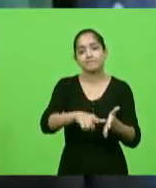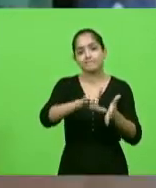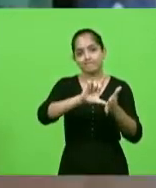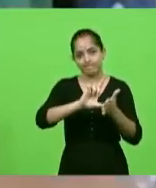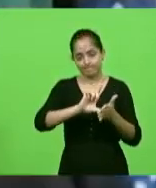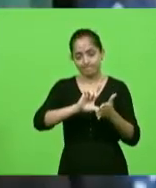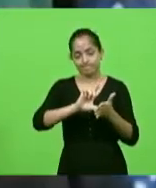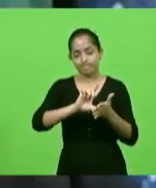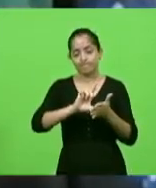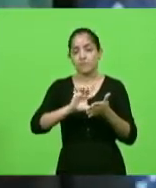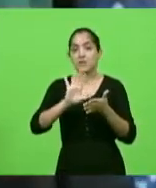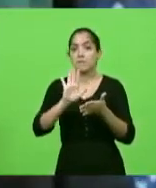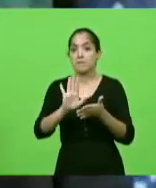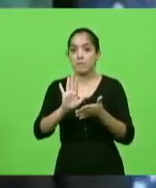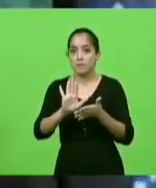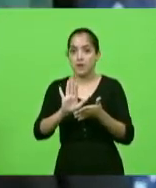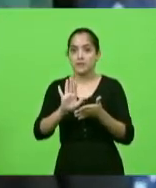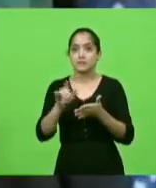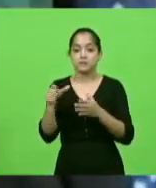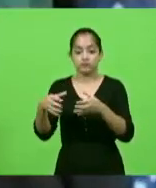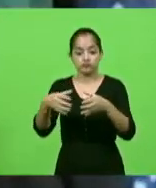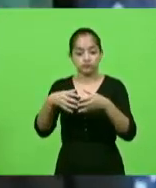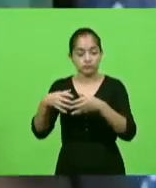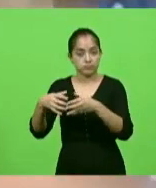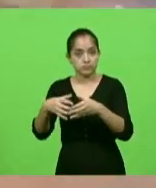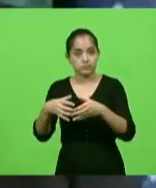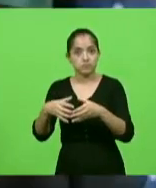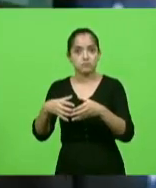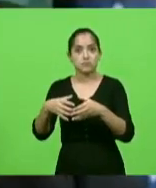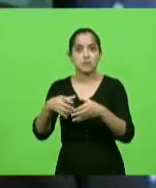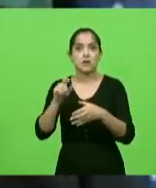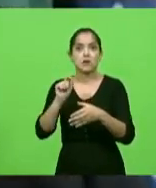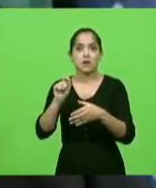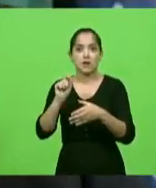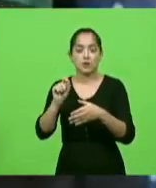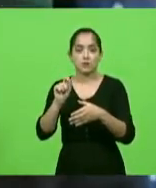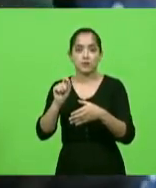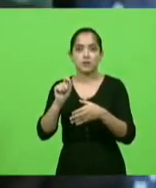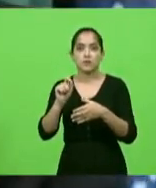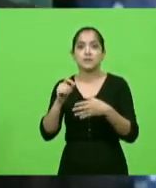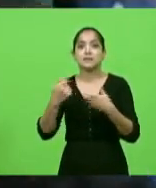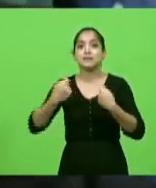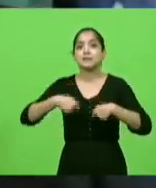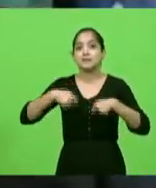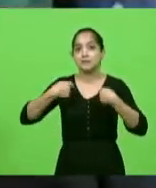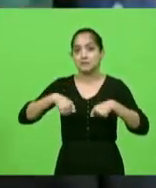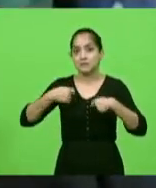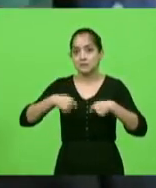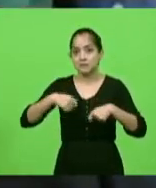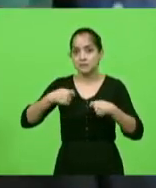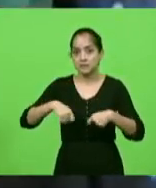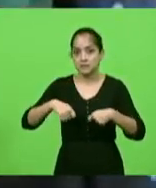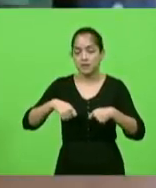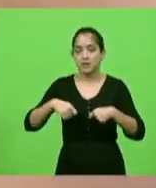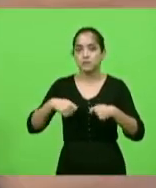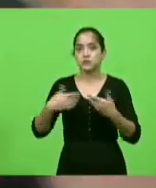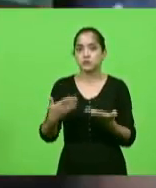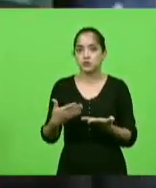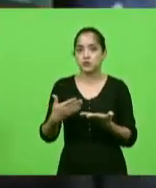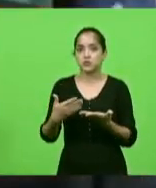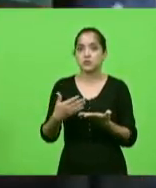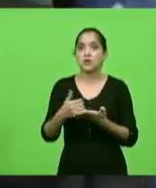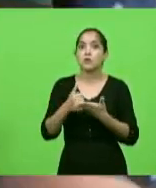antecipar a ver salvar daquele colegiado insista-se reside Na necessidade de se fazer aportar